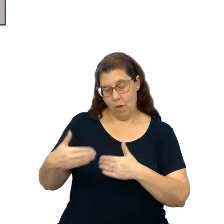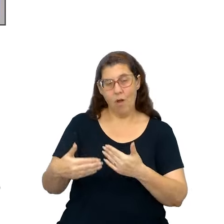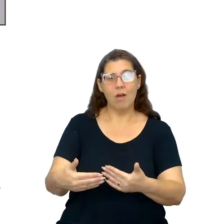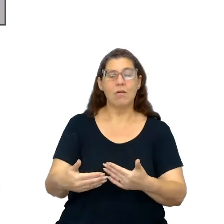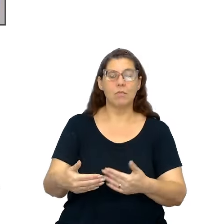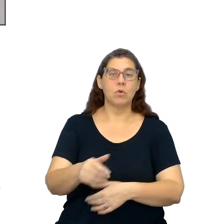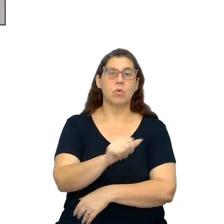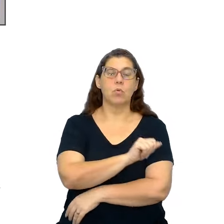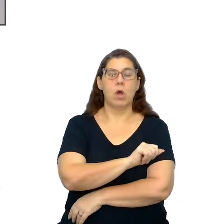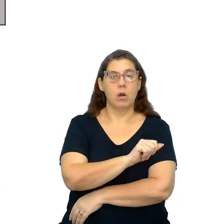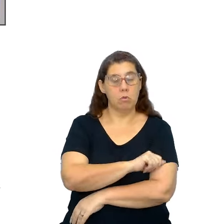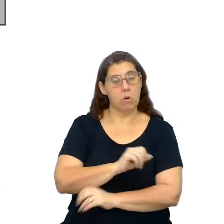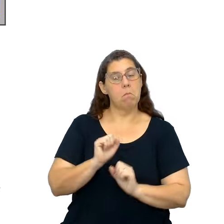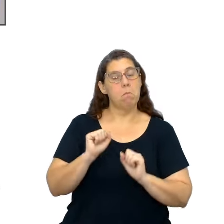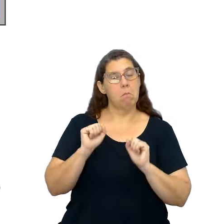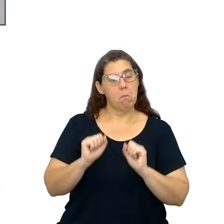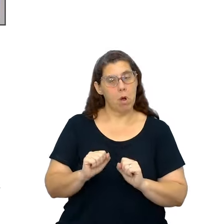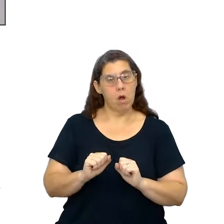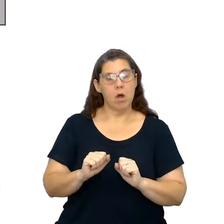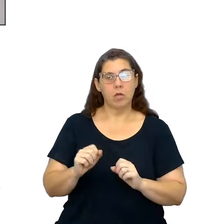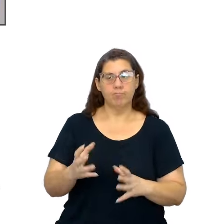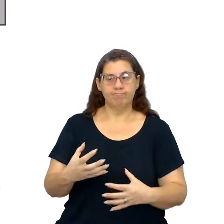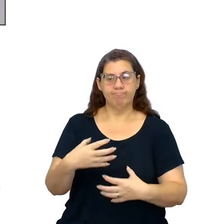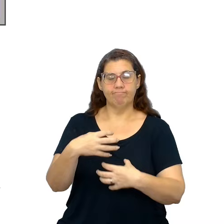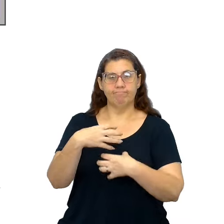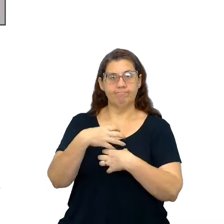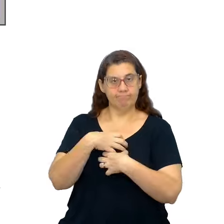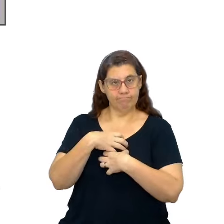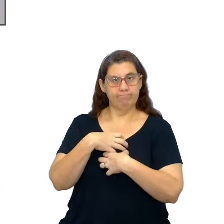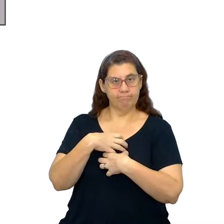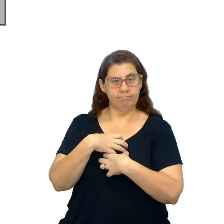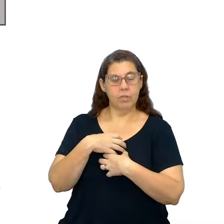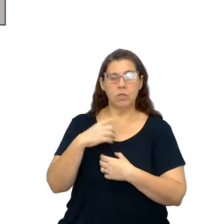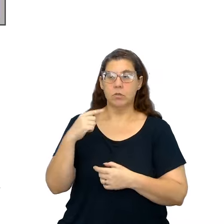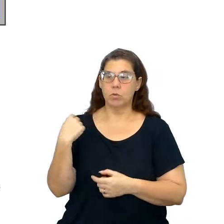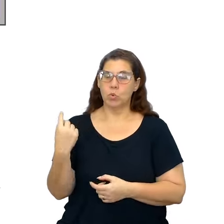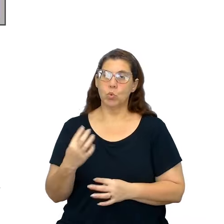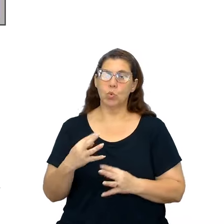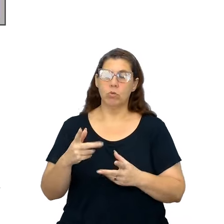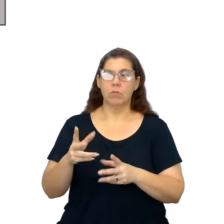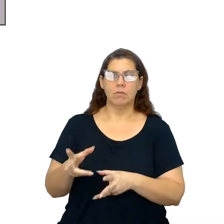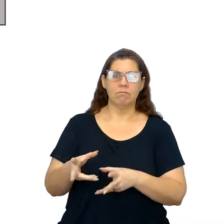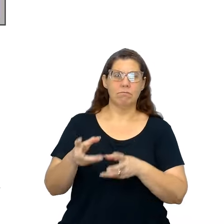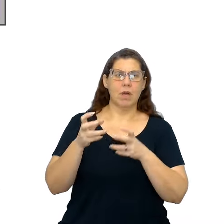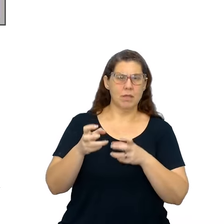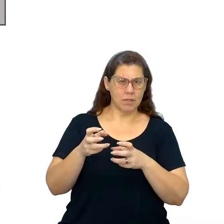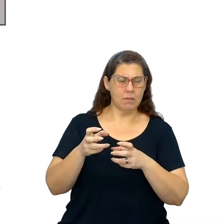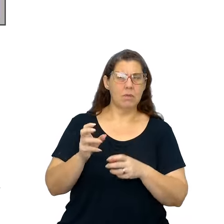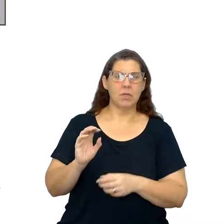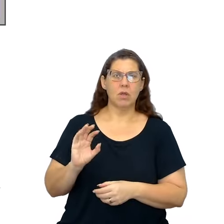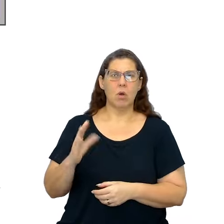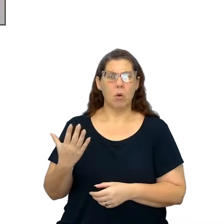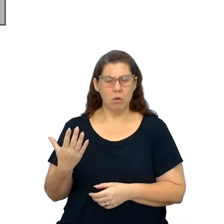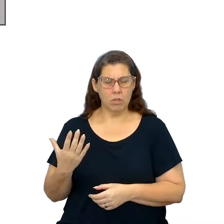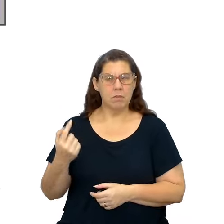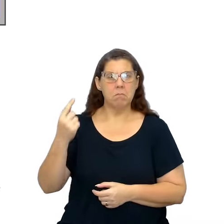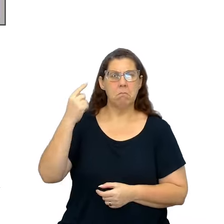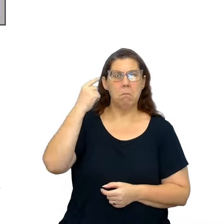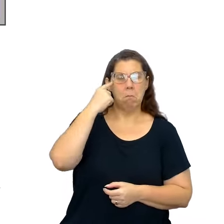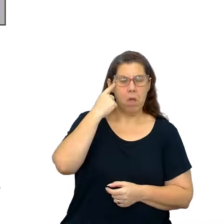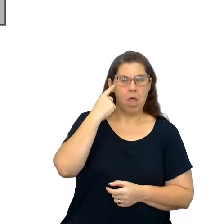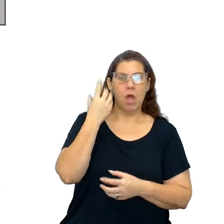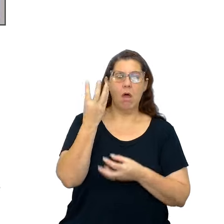nosso estudante possa sentir aquela situação em que ele está, perceber essa situação, pensar